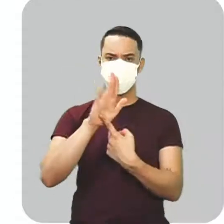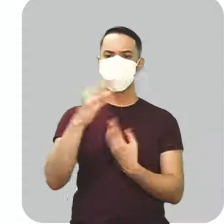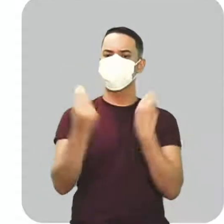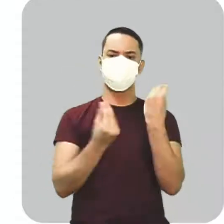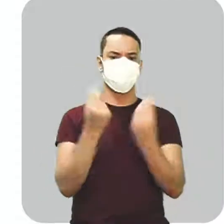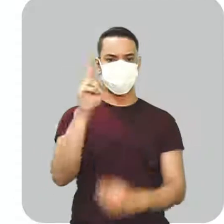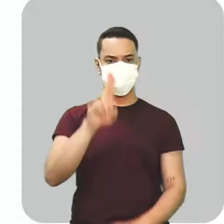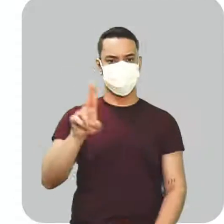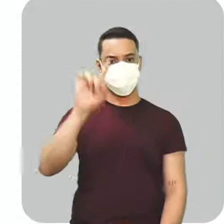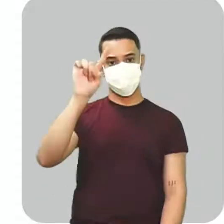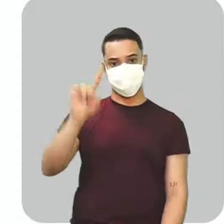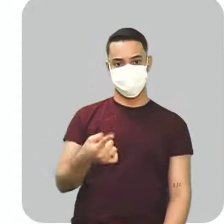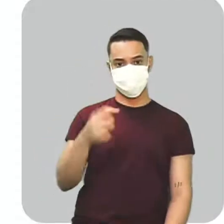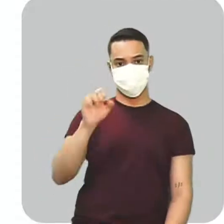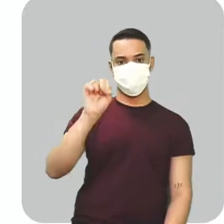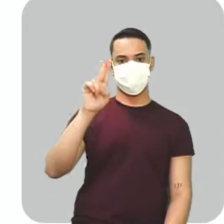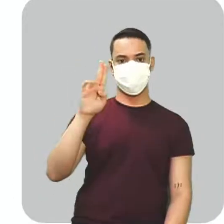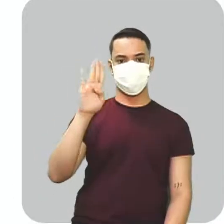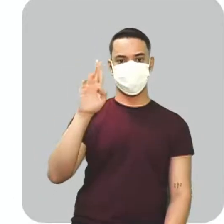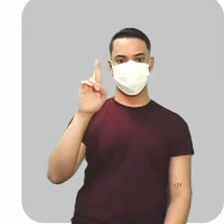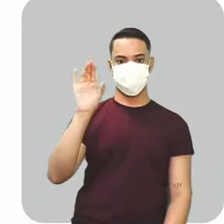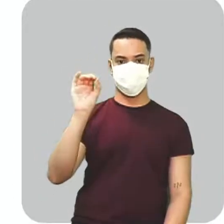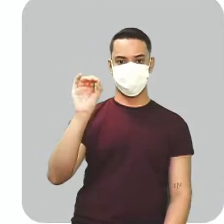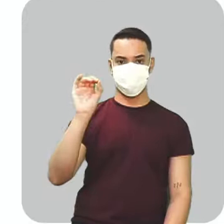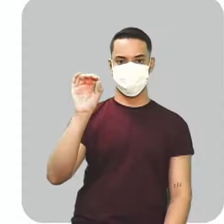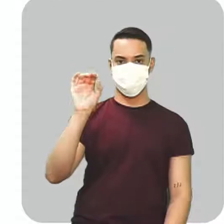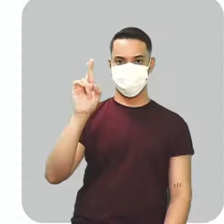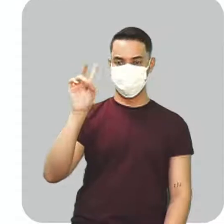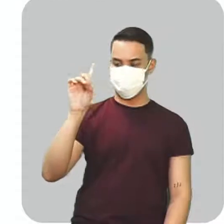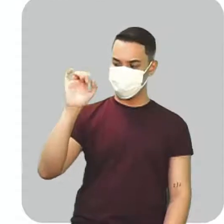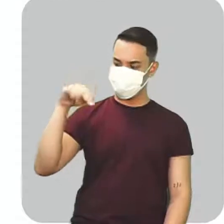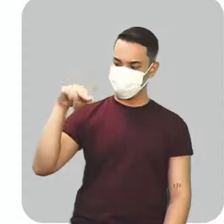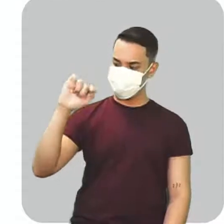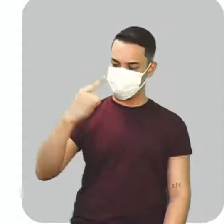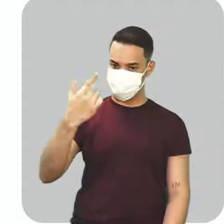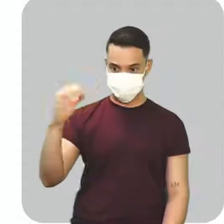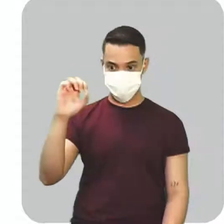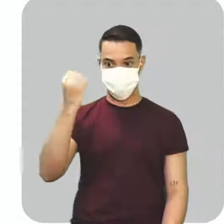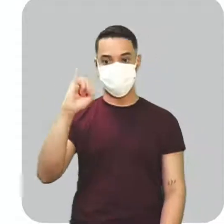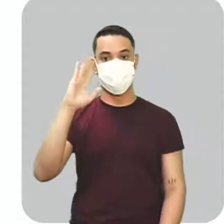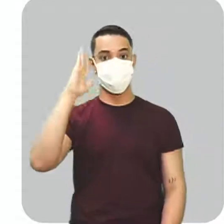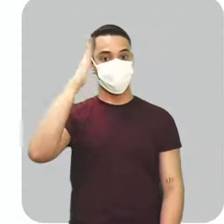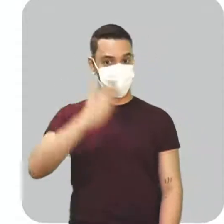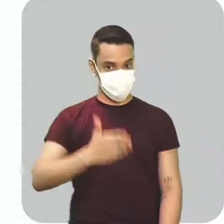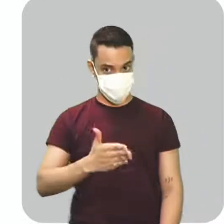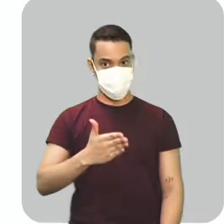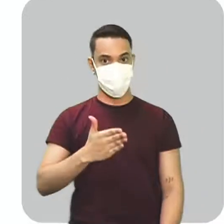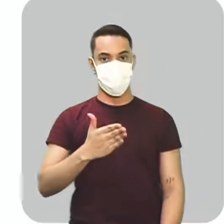vocês? Né? Se for na ordem direta,